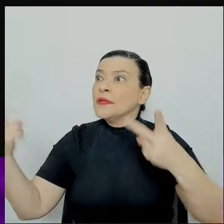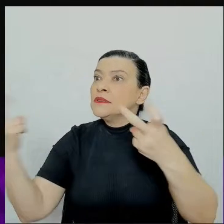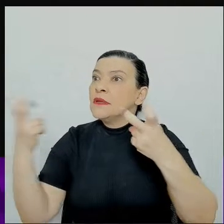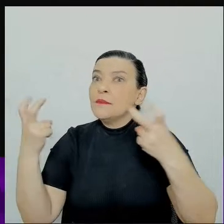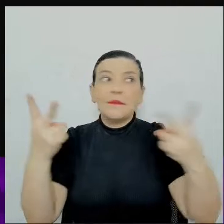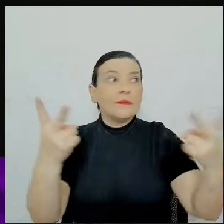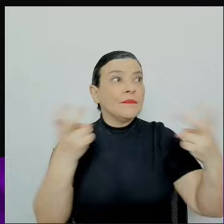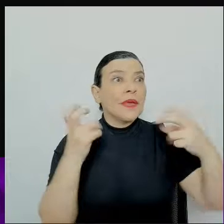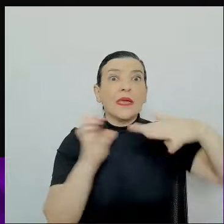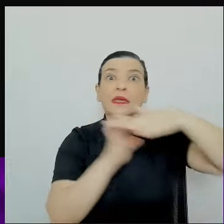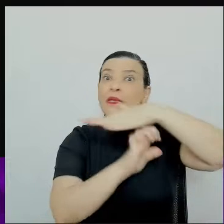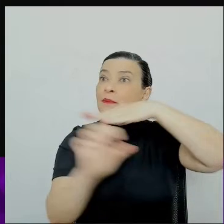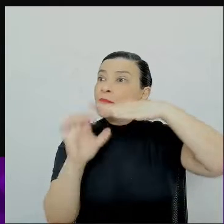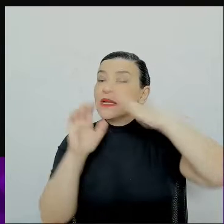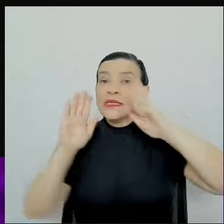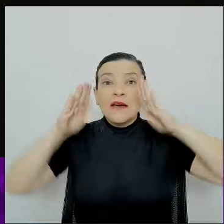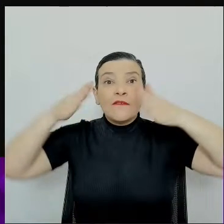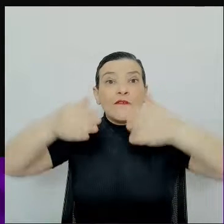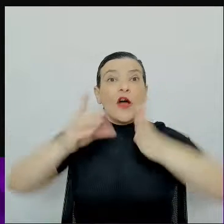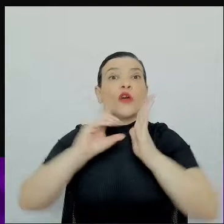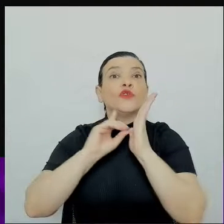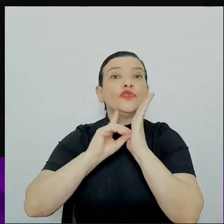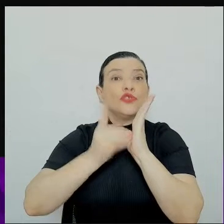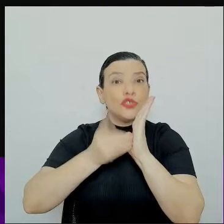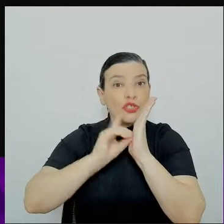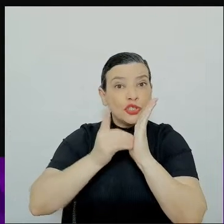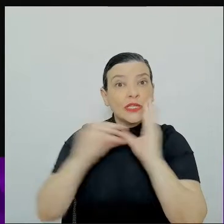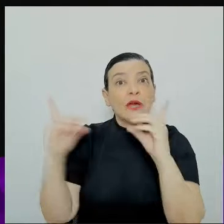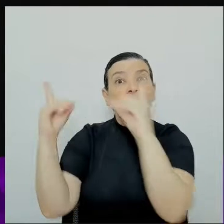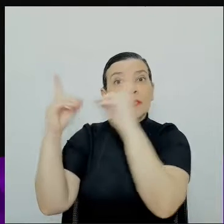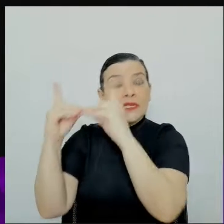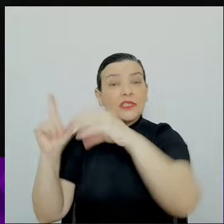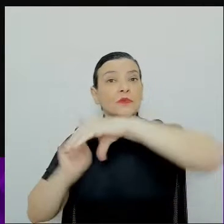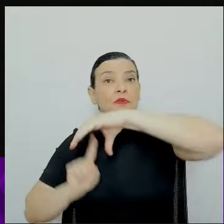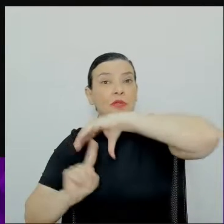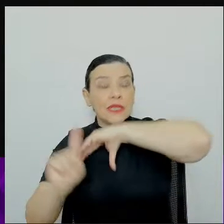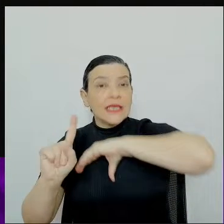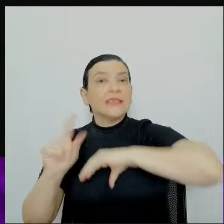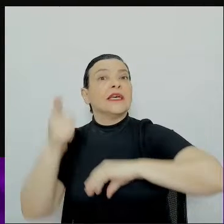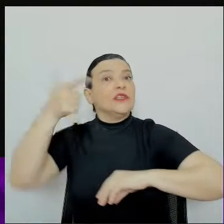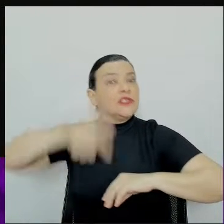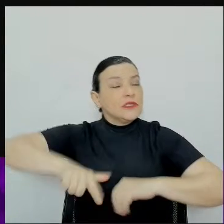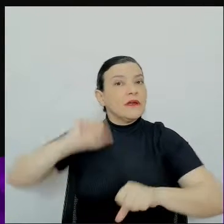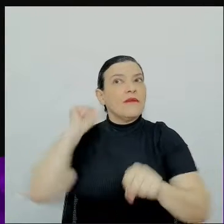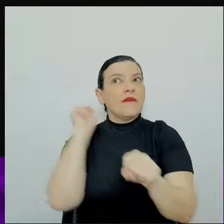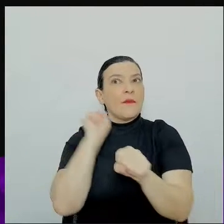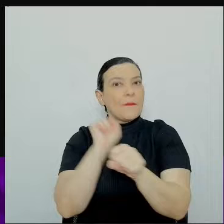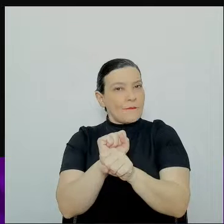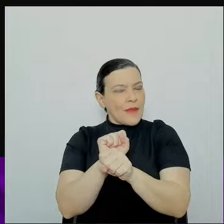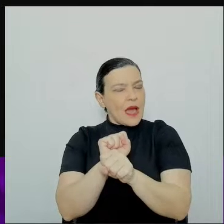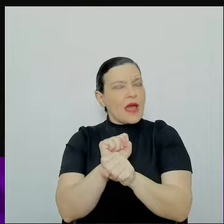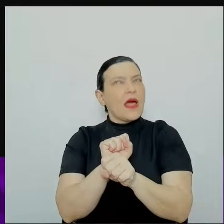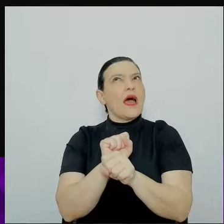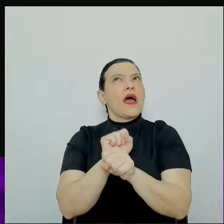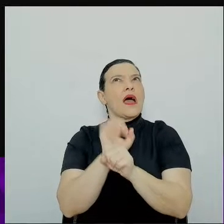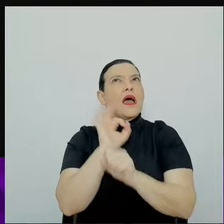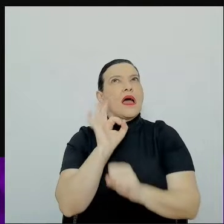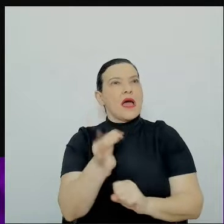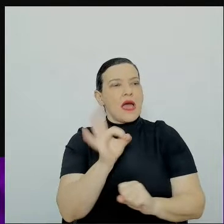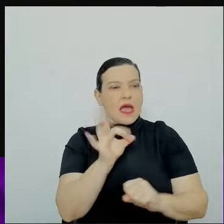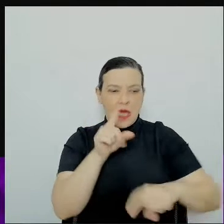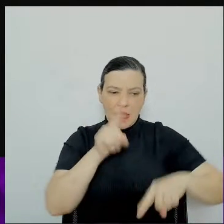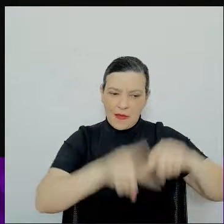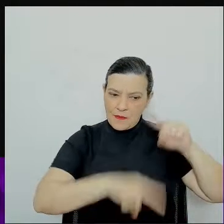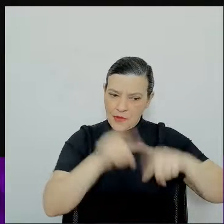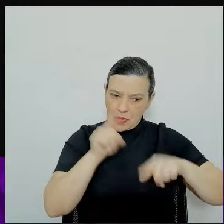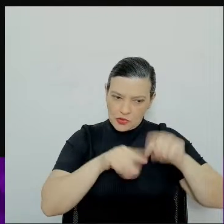no digital como meio de atender as necessidades do cliente. Então, quando eu paro de novo, exceção a regras, pensar em produtos não é mais o